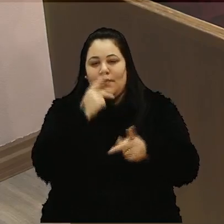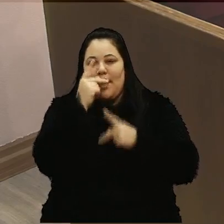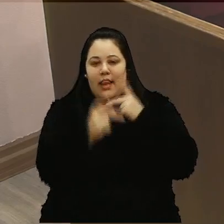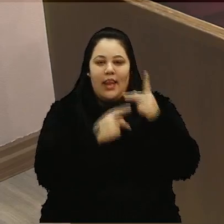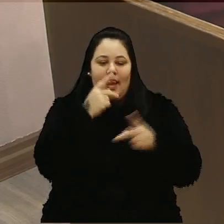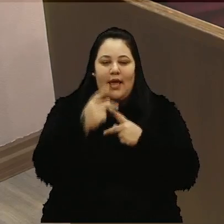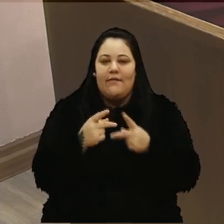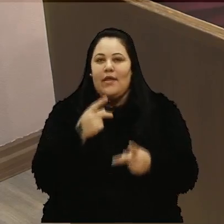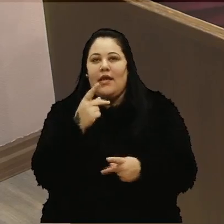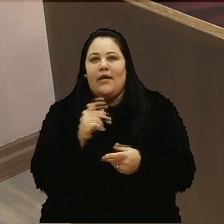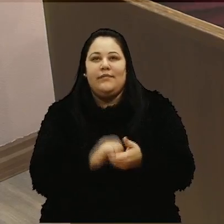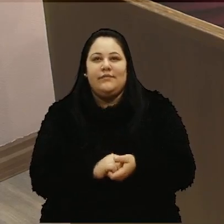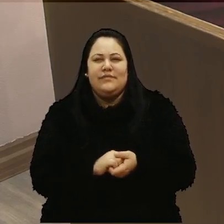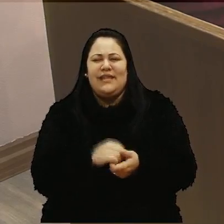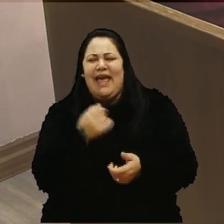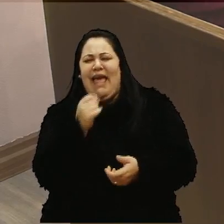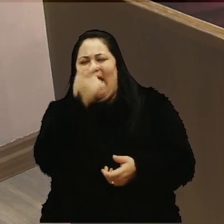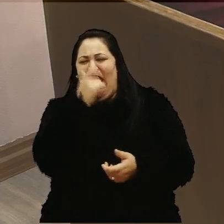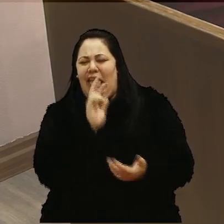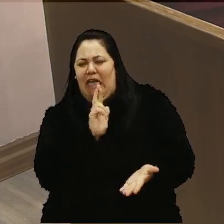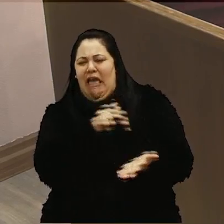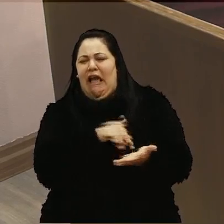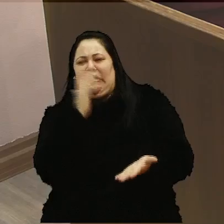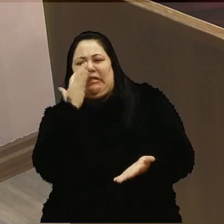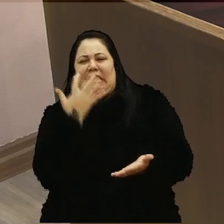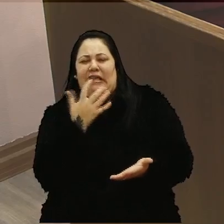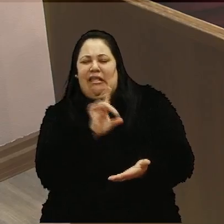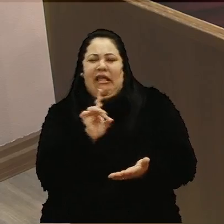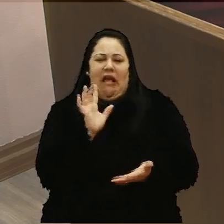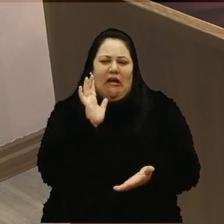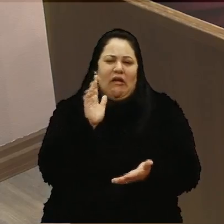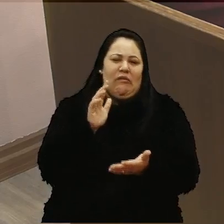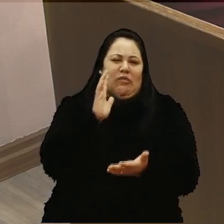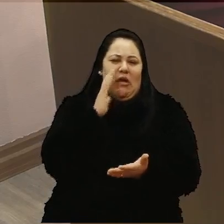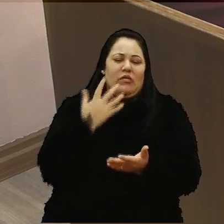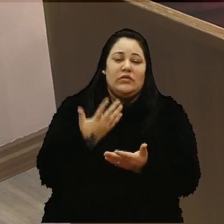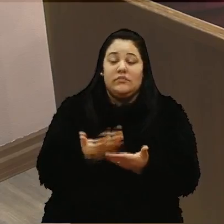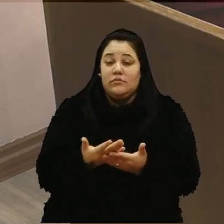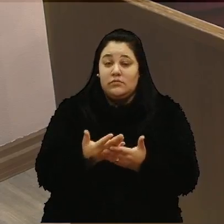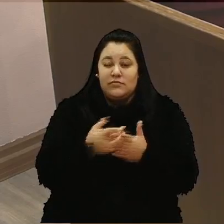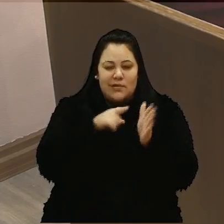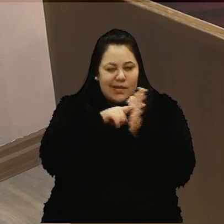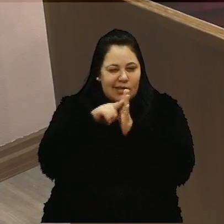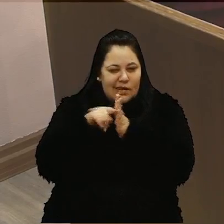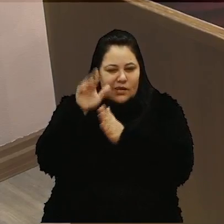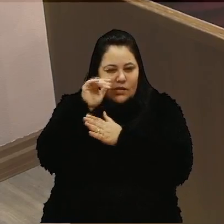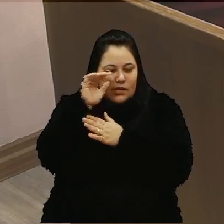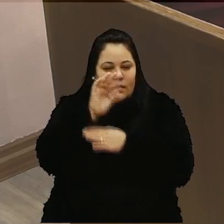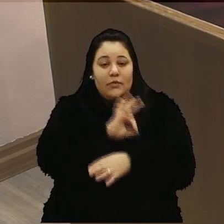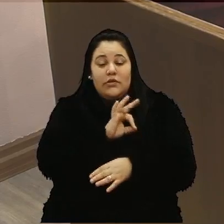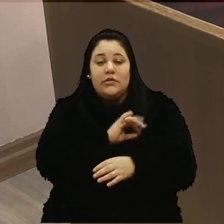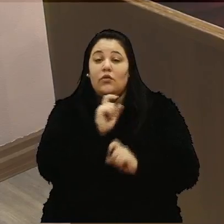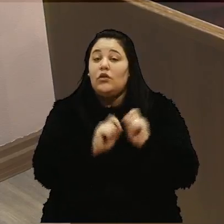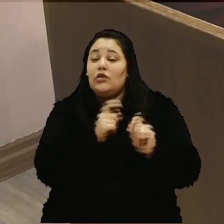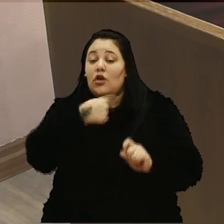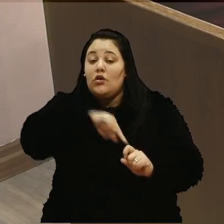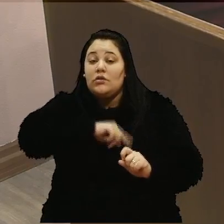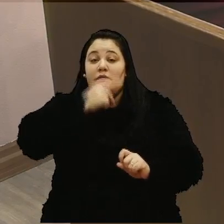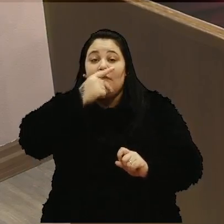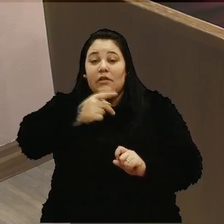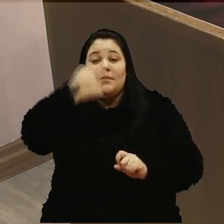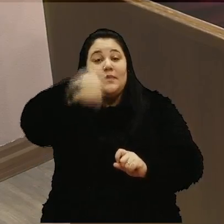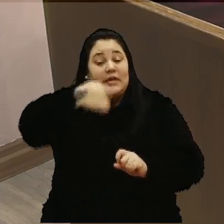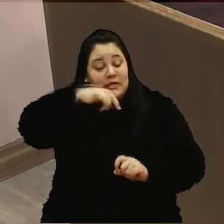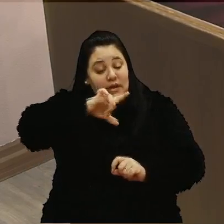valor. Será que realmente aconteceu? Se não aconteceu, gente, vai ser investigado pela polícia. O que a gente está falando é que precisa ter